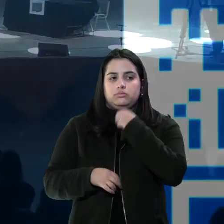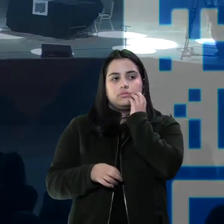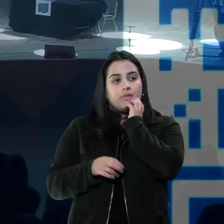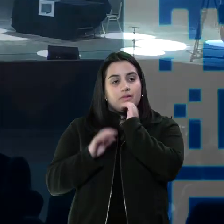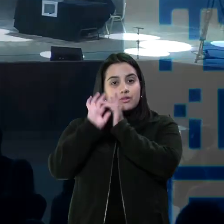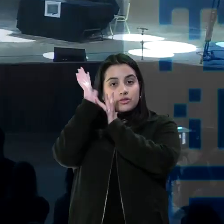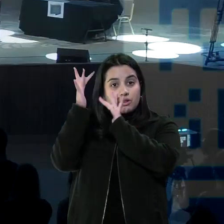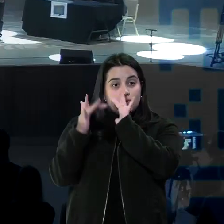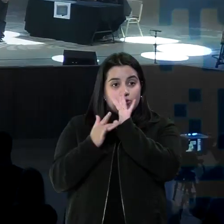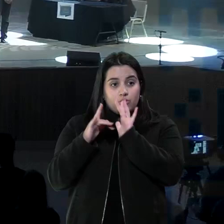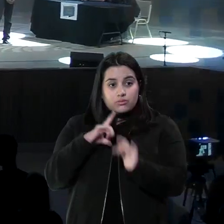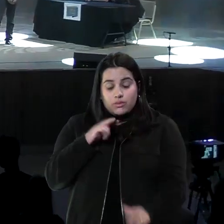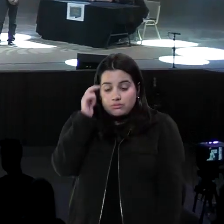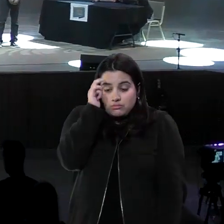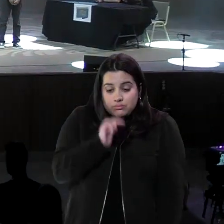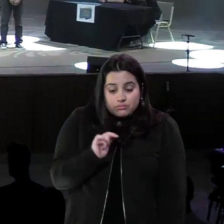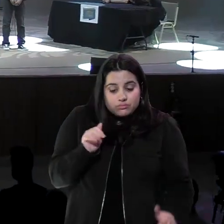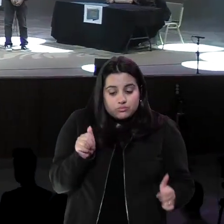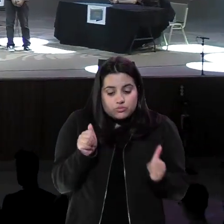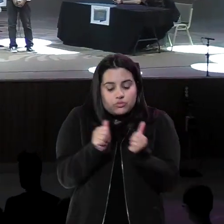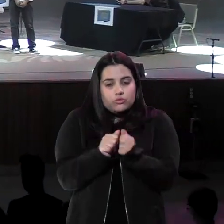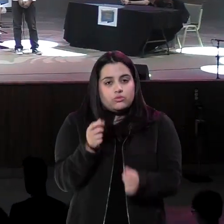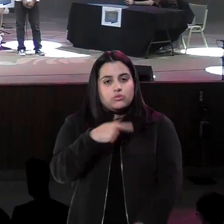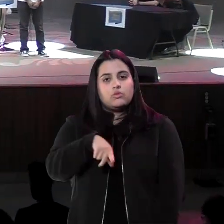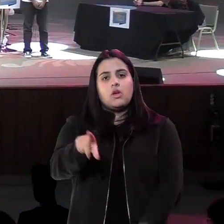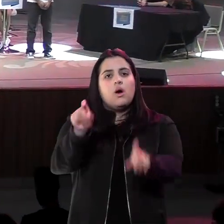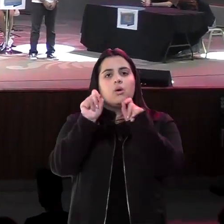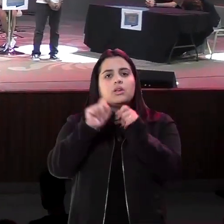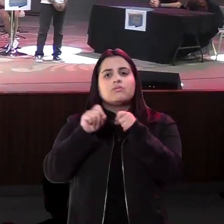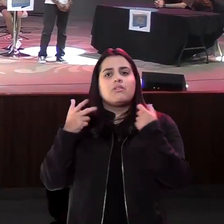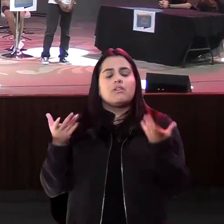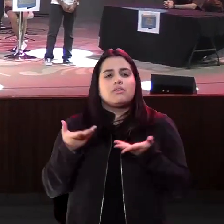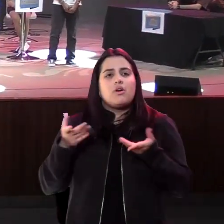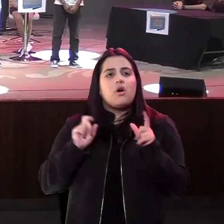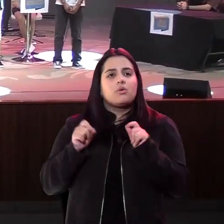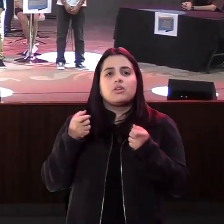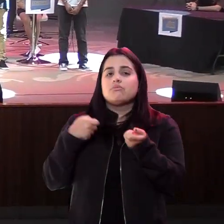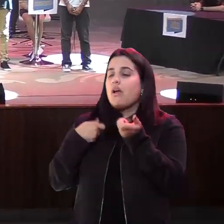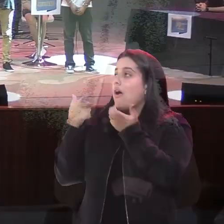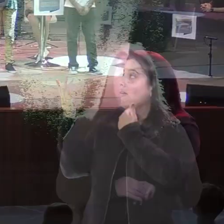Jesus está diante de você. O que você vai fazer agora?